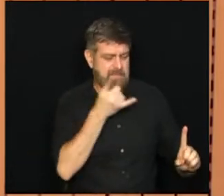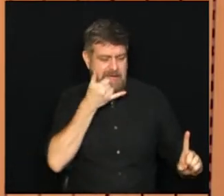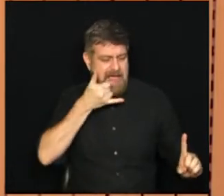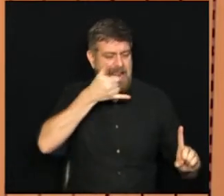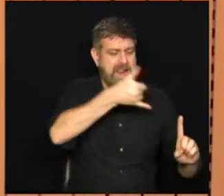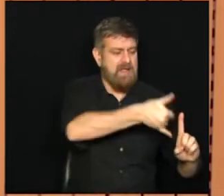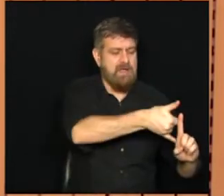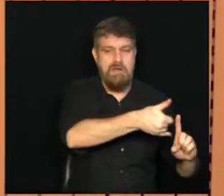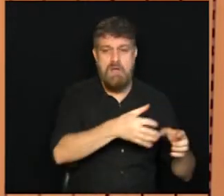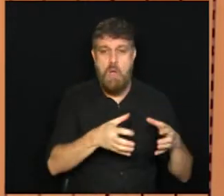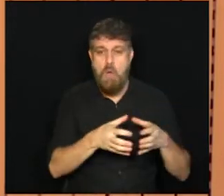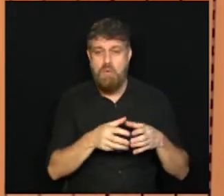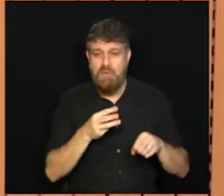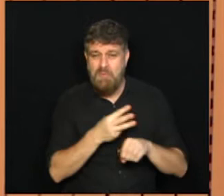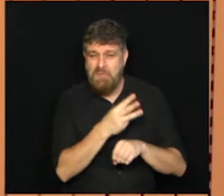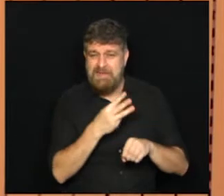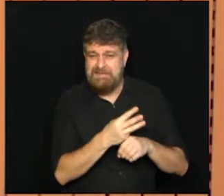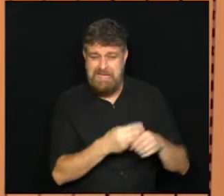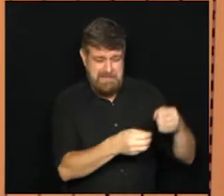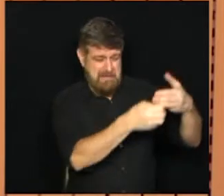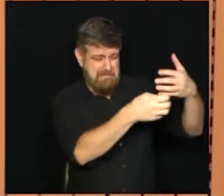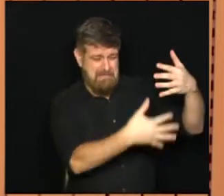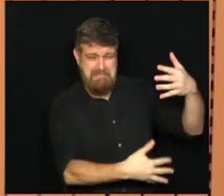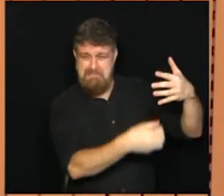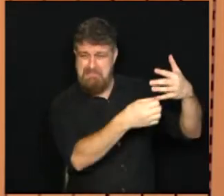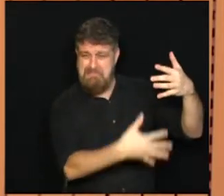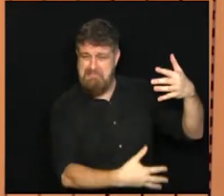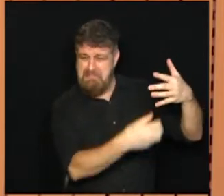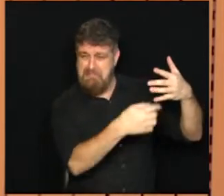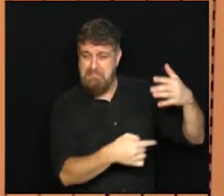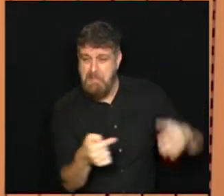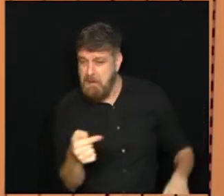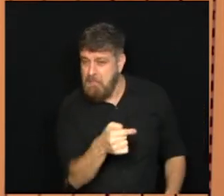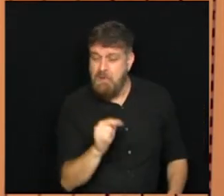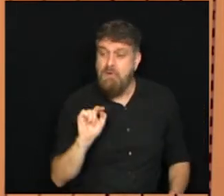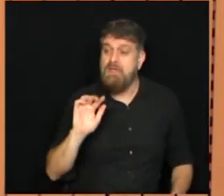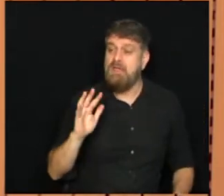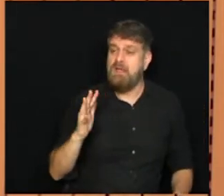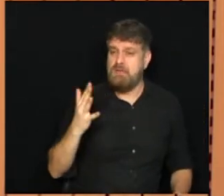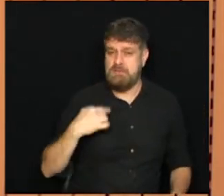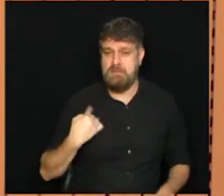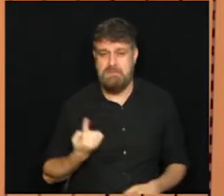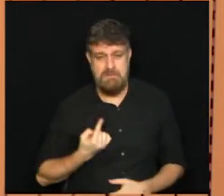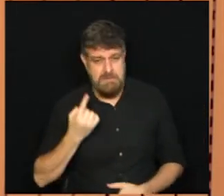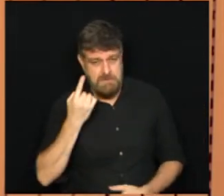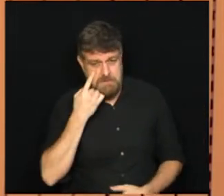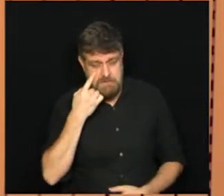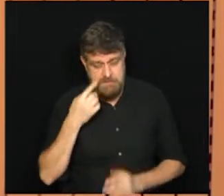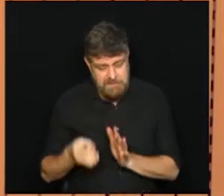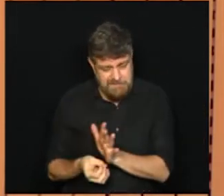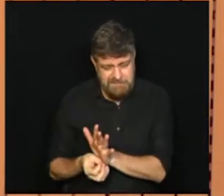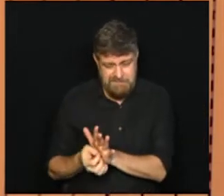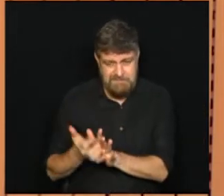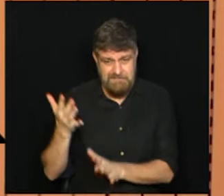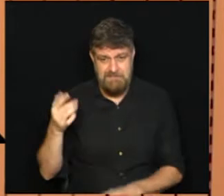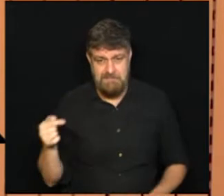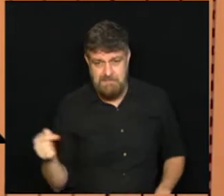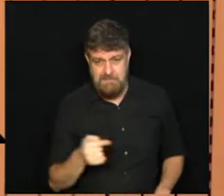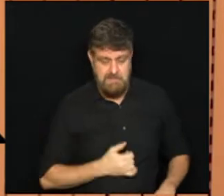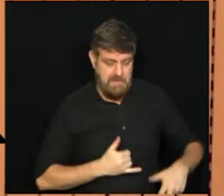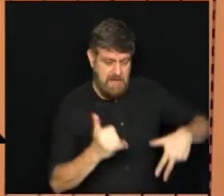no grupo, por ter deixado isso acontecer, e aí elas transformaram, como a gente vê em muitos casos, a vítima